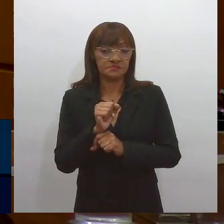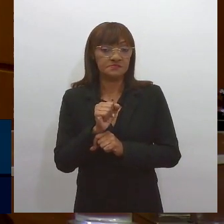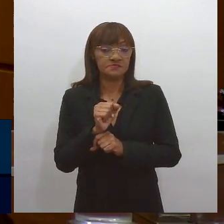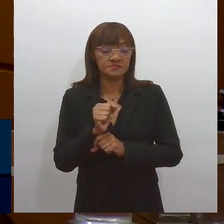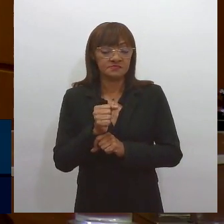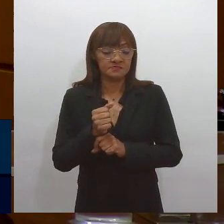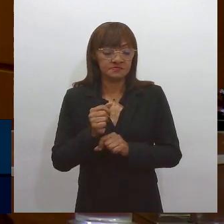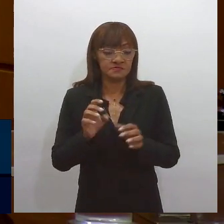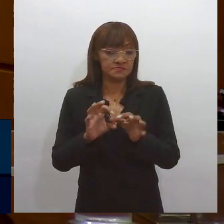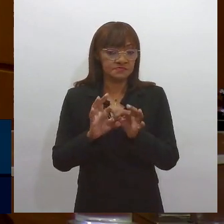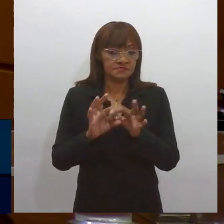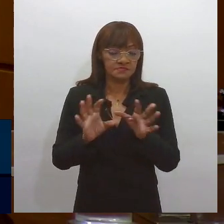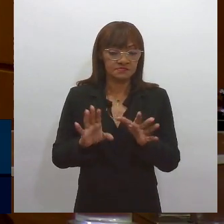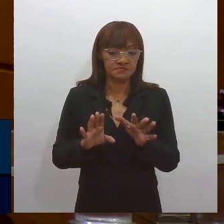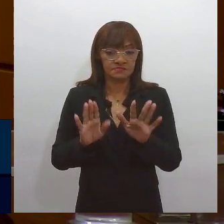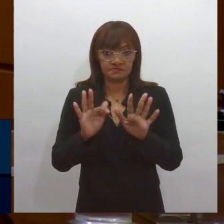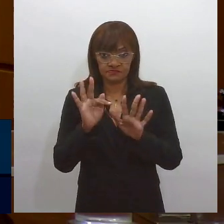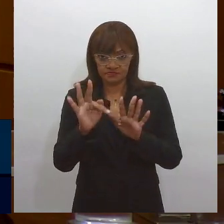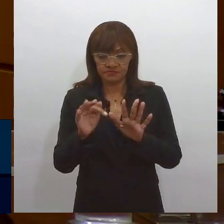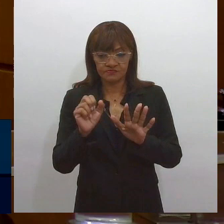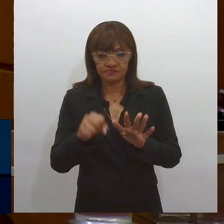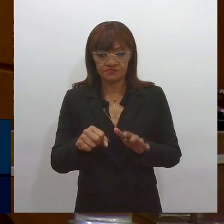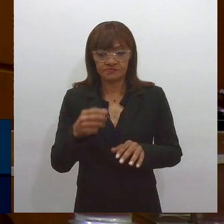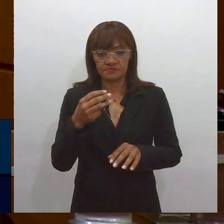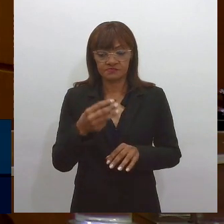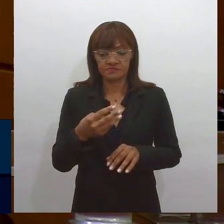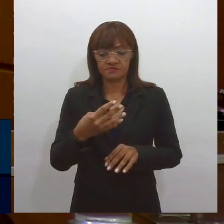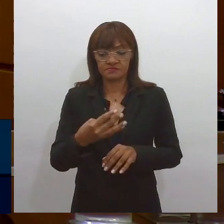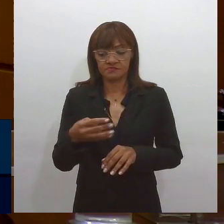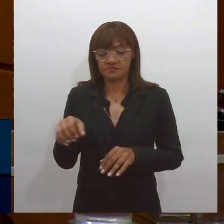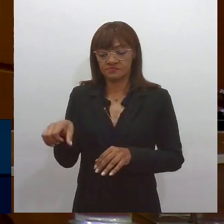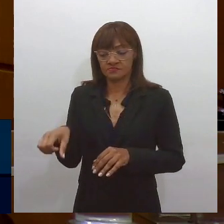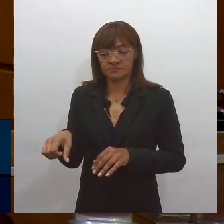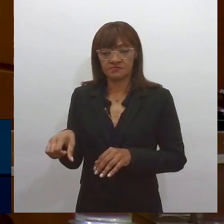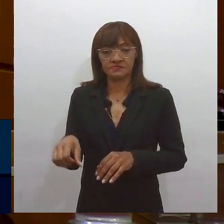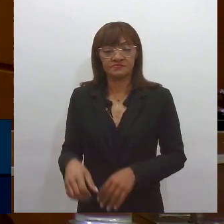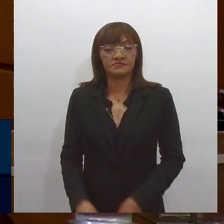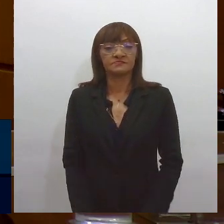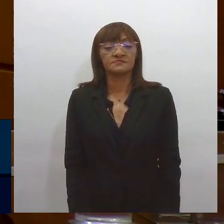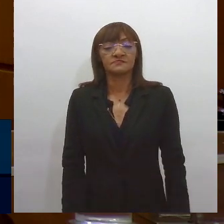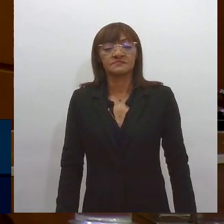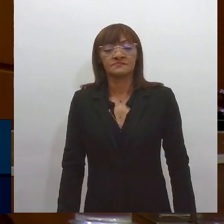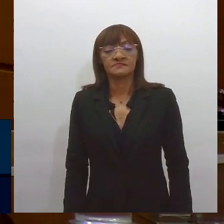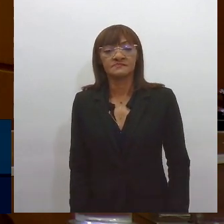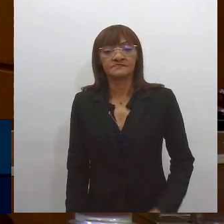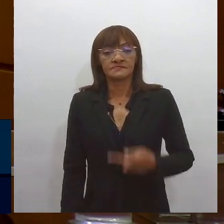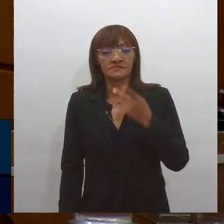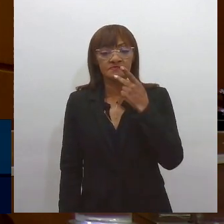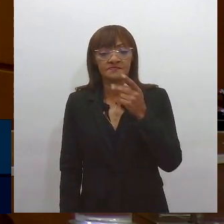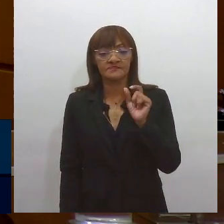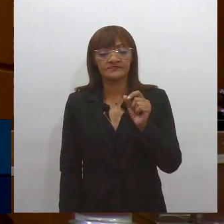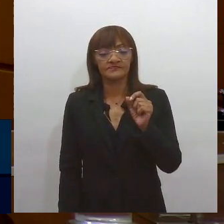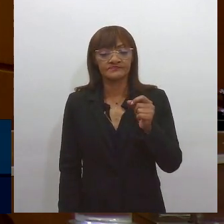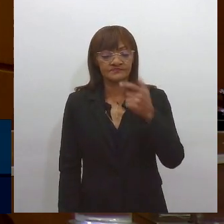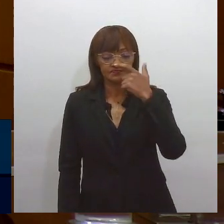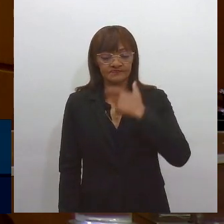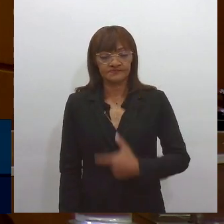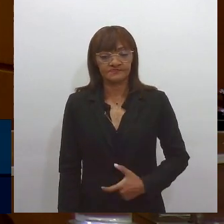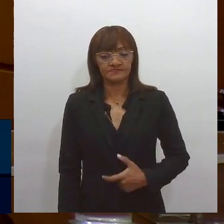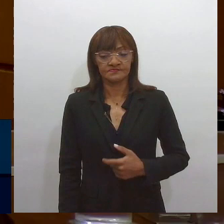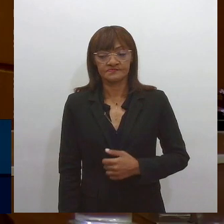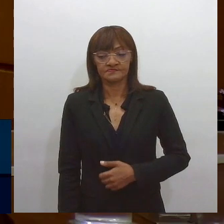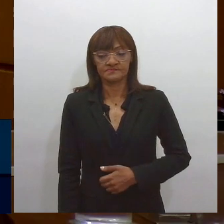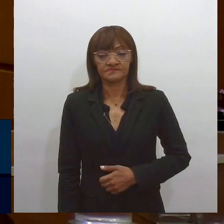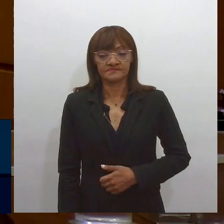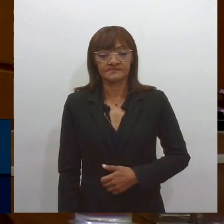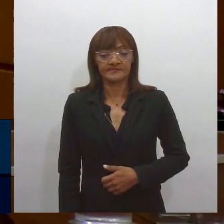349 vão passando aqui falando um pouquinho de mim eu sou superintendente ocupo cargo de superintendente